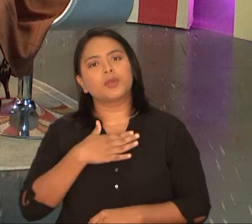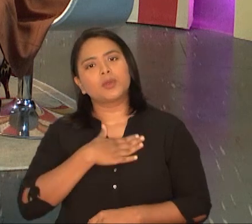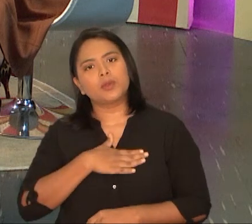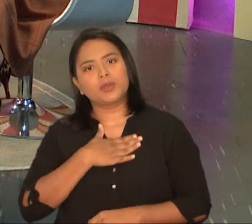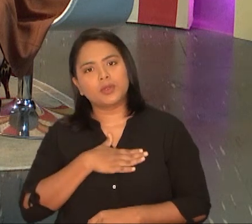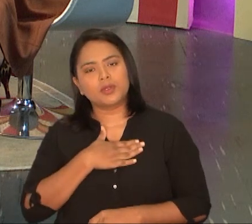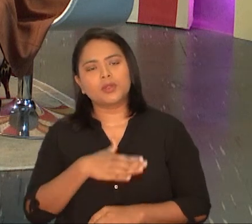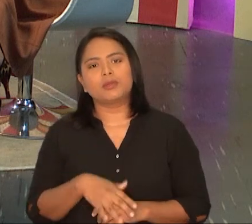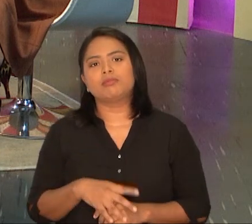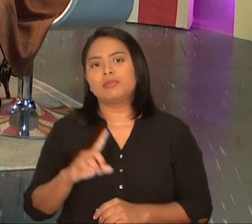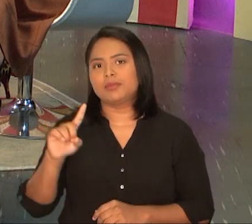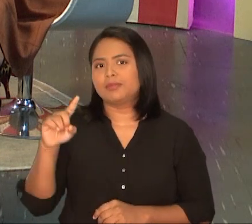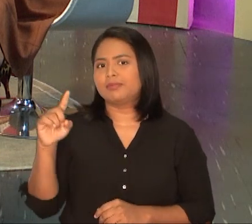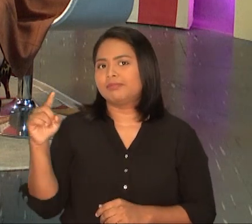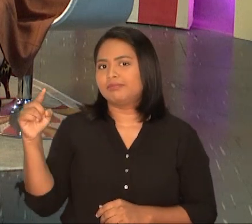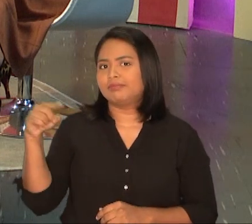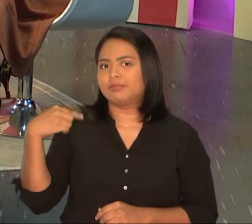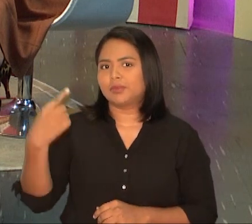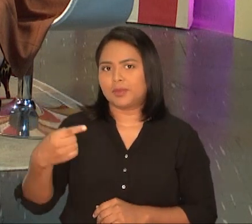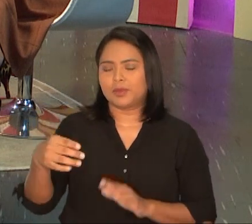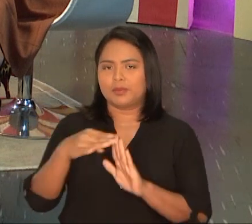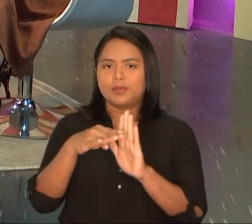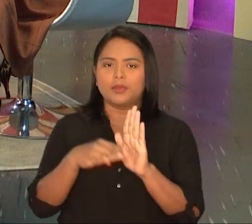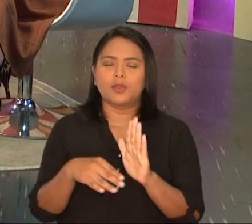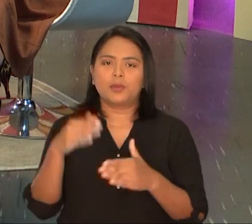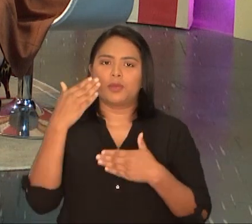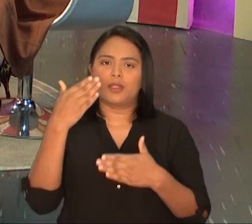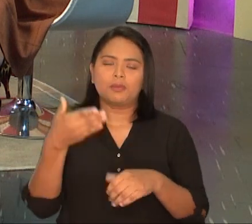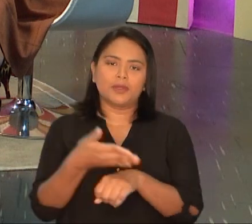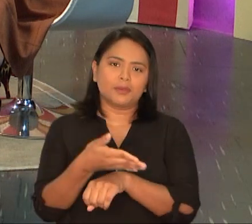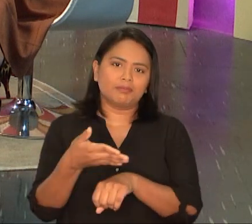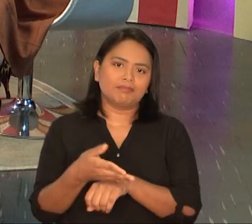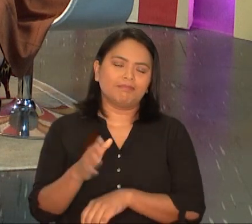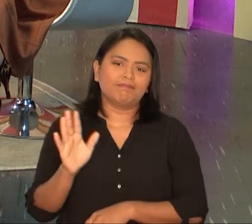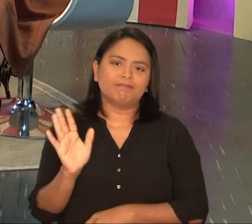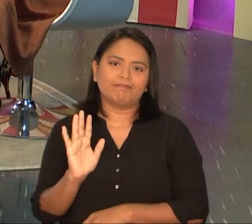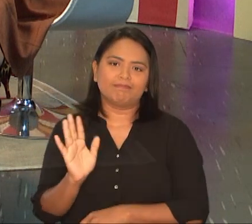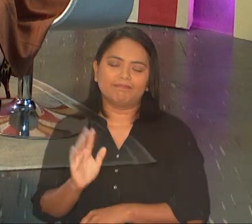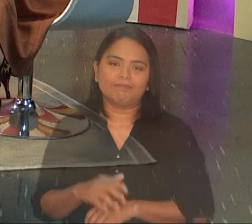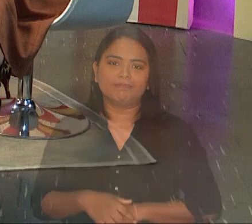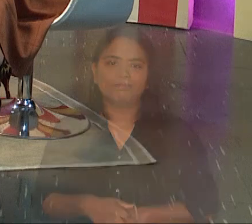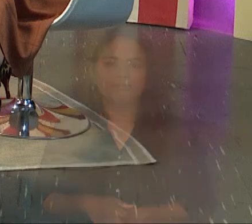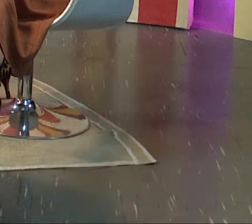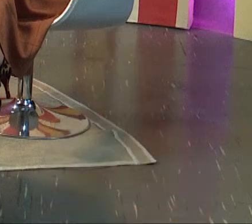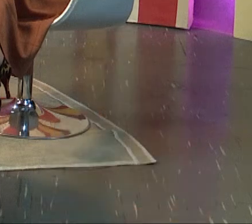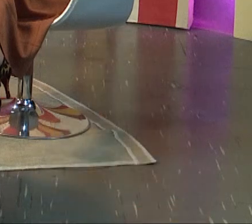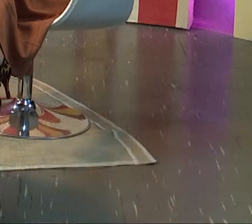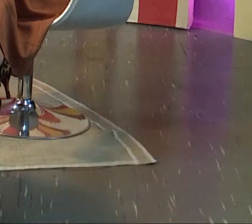também aqui no próximo episódio. Obrigada pela sua participação. Até o próximo episódio.